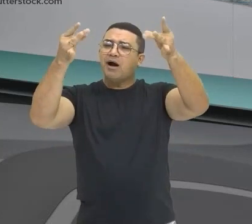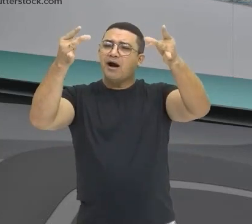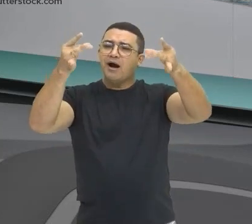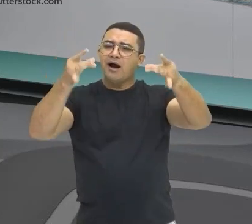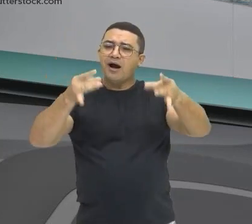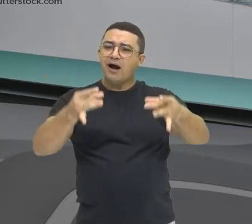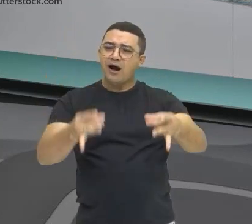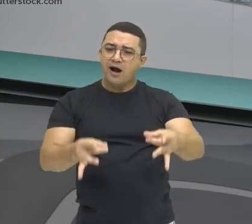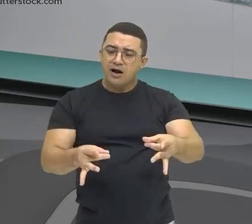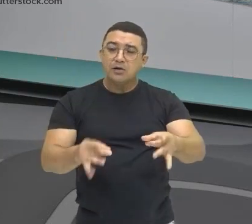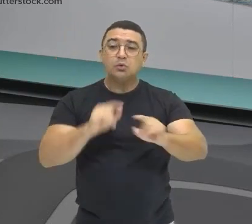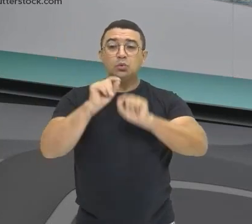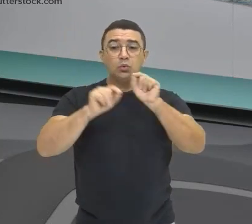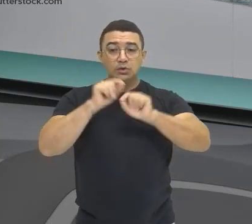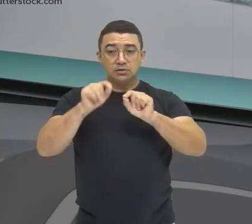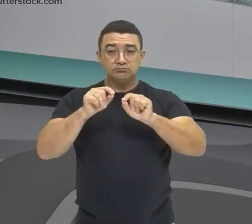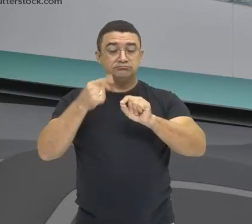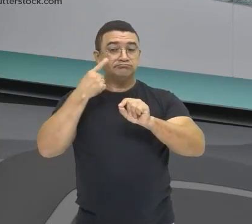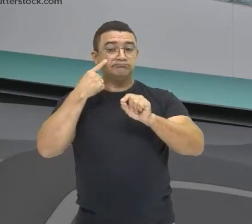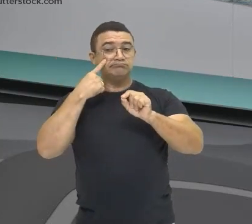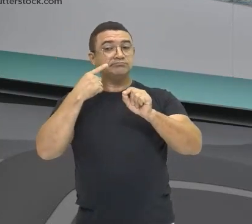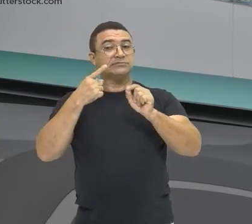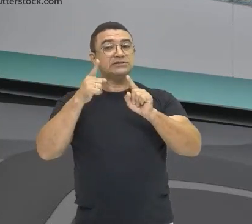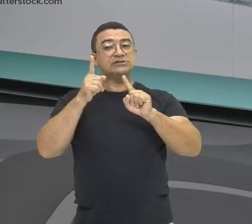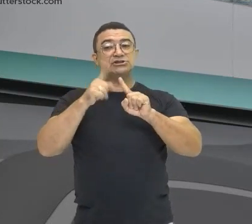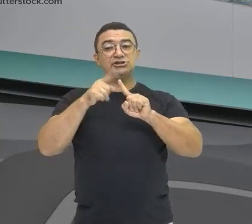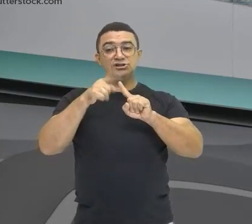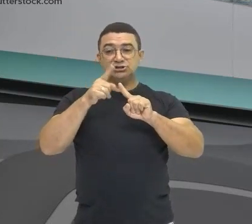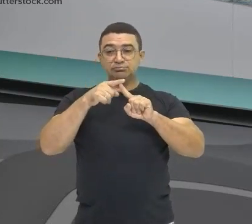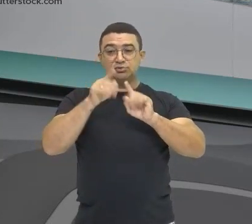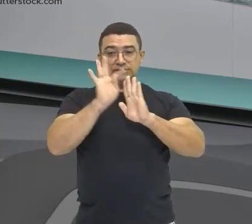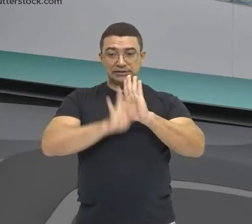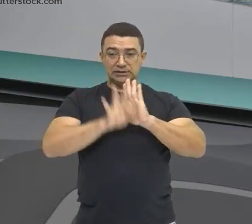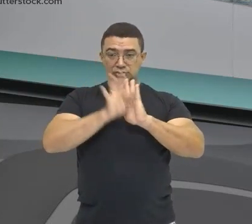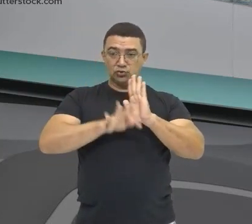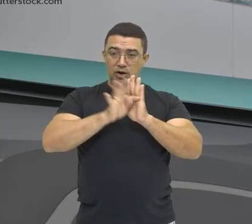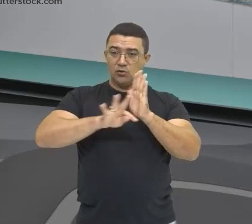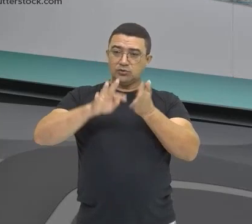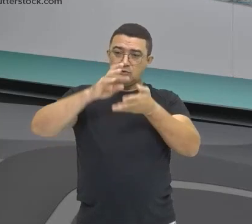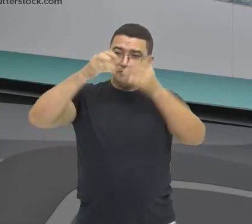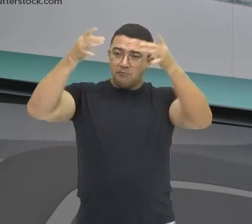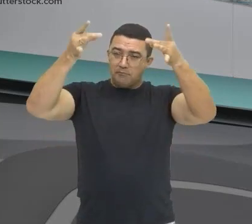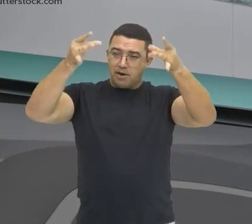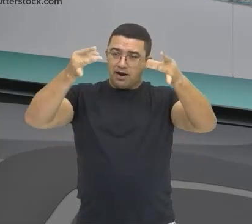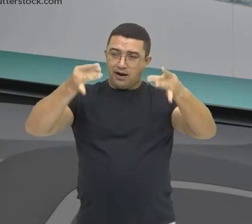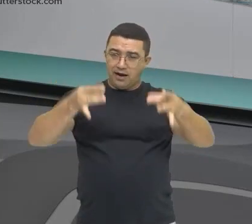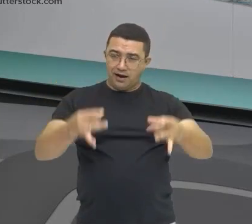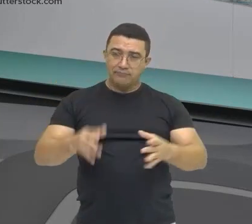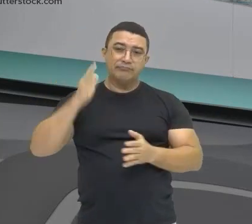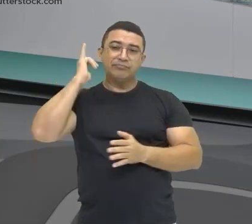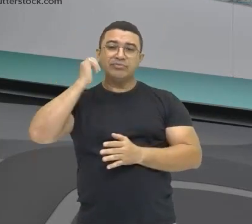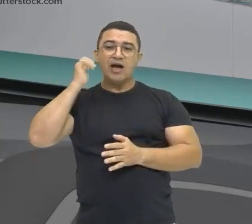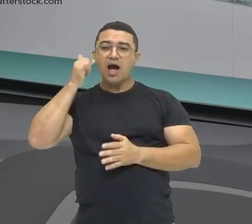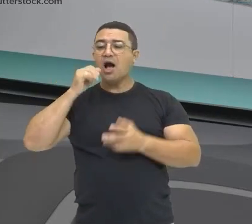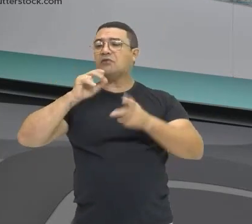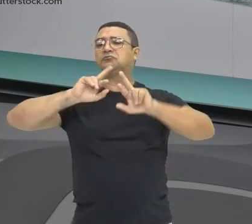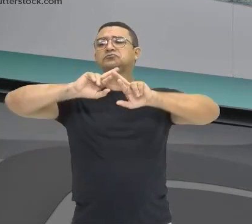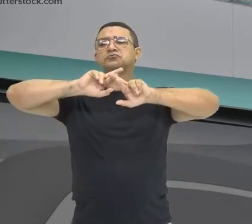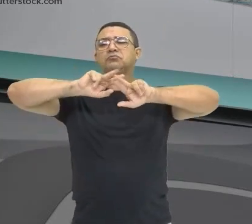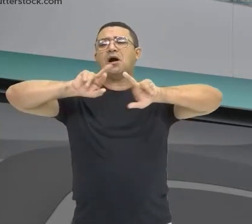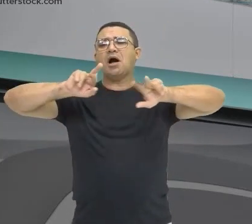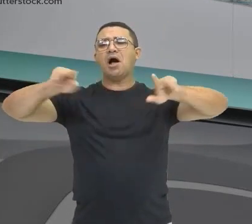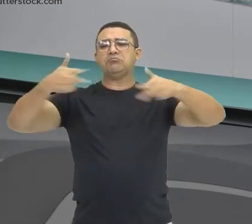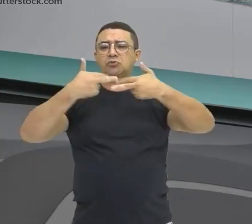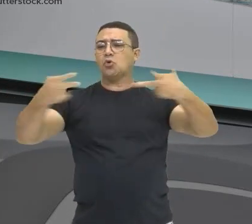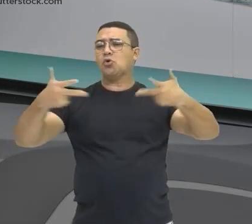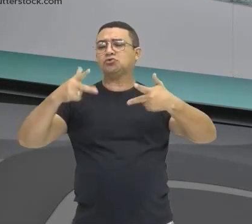aí você já vê o tipo textual descritivo deles, descreviam e narravam, obviamente, contavam